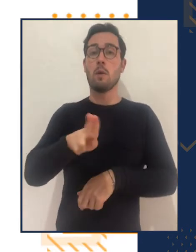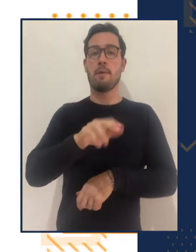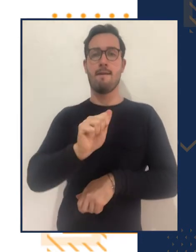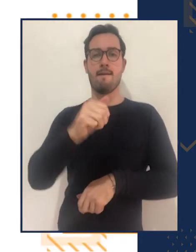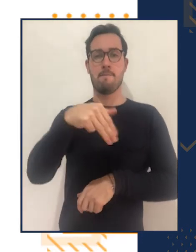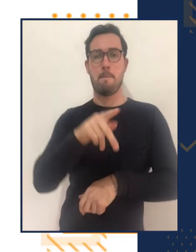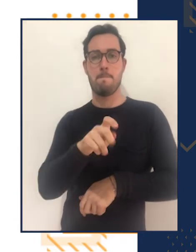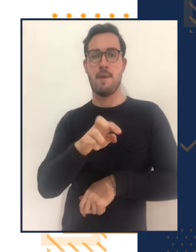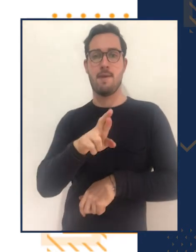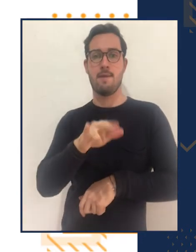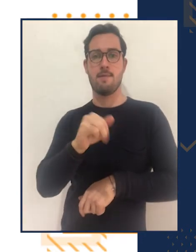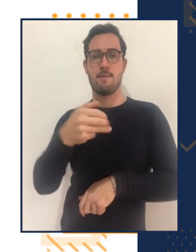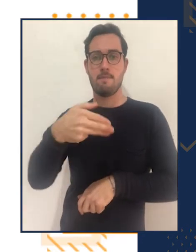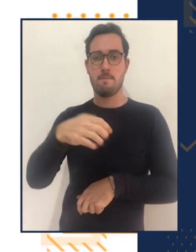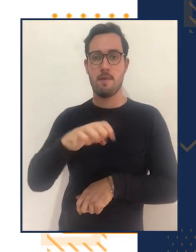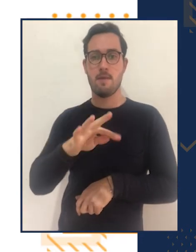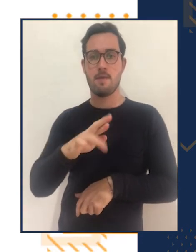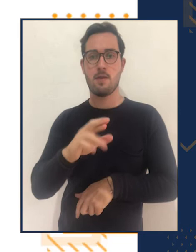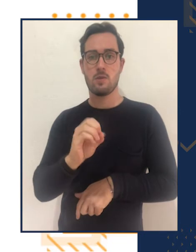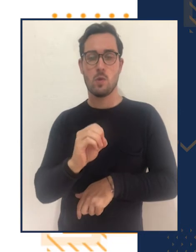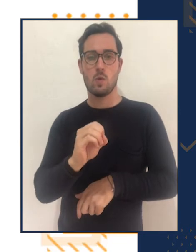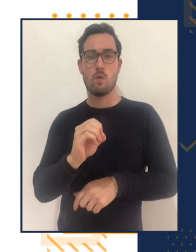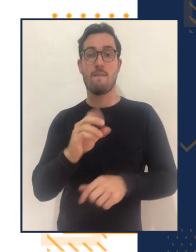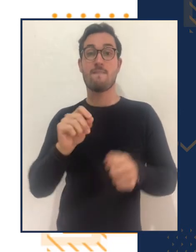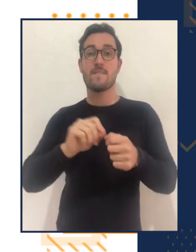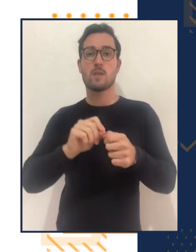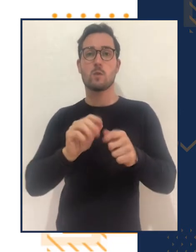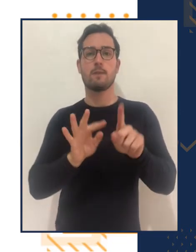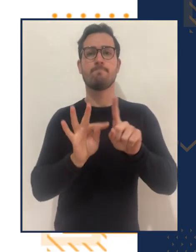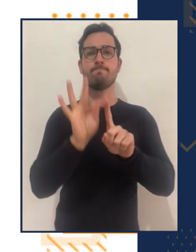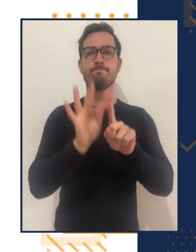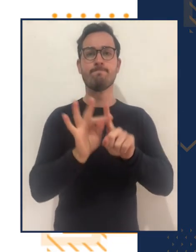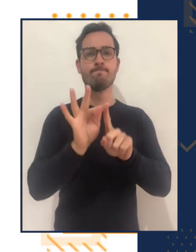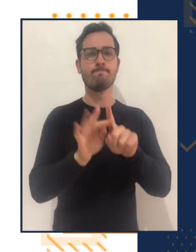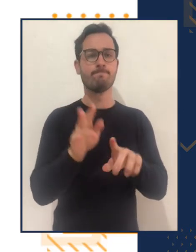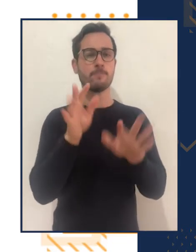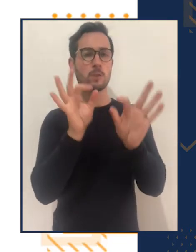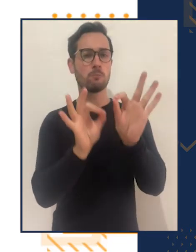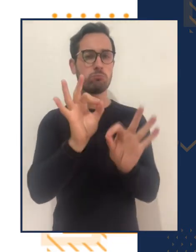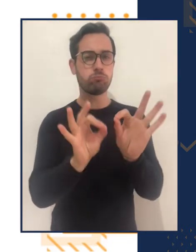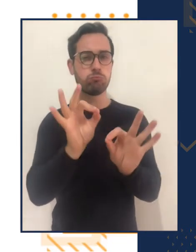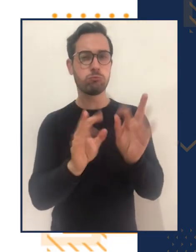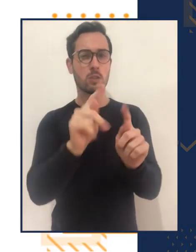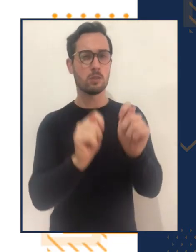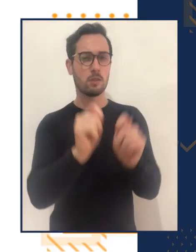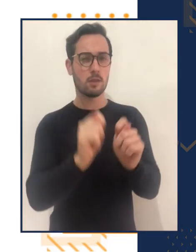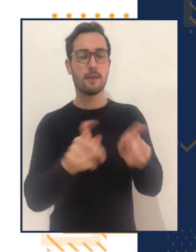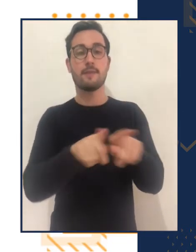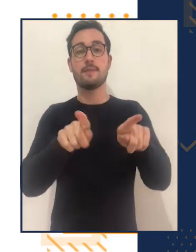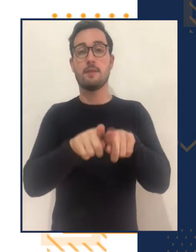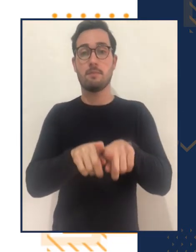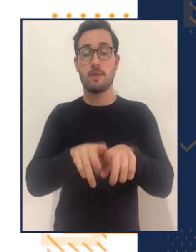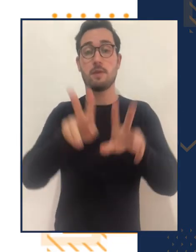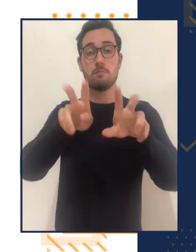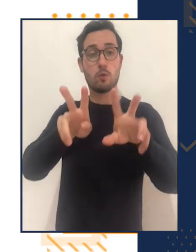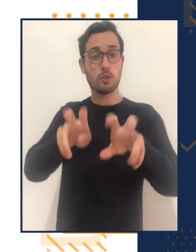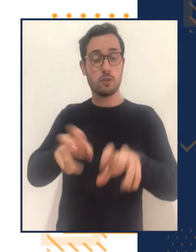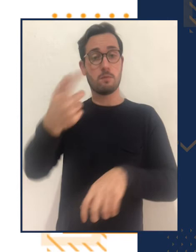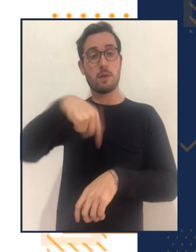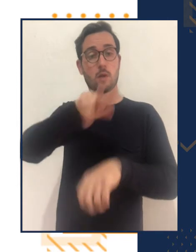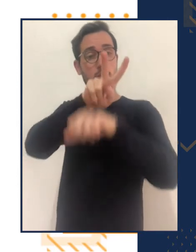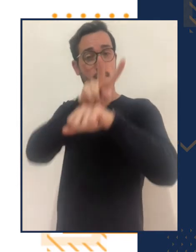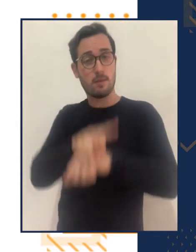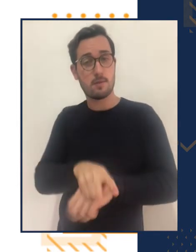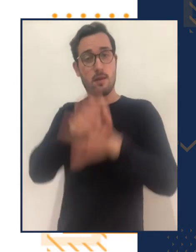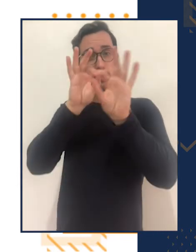o símbolo com A, está medindo a corrente em série, ele é inserido em série no circuito, e o